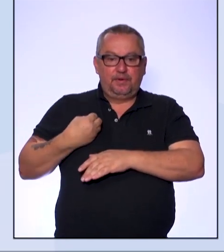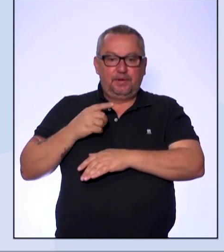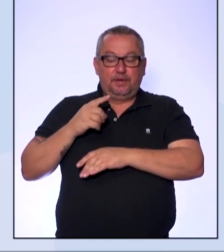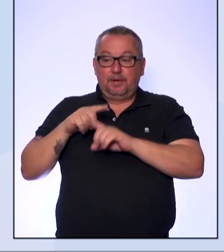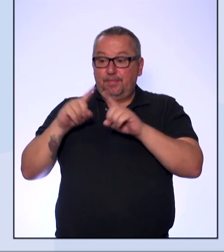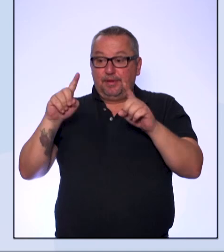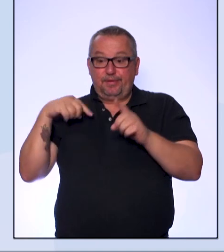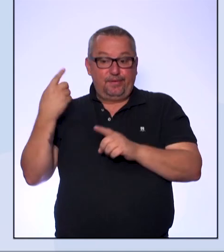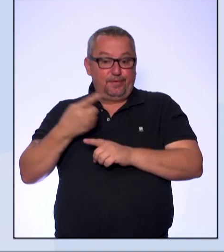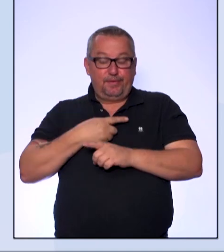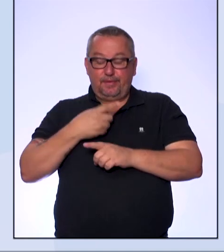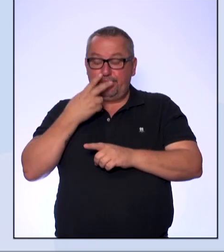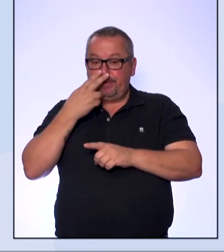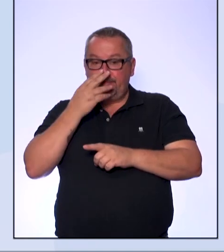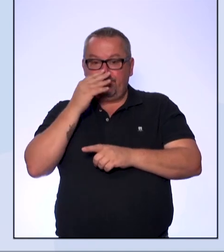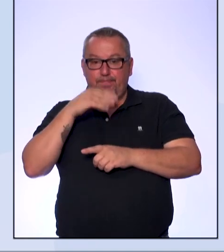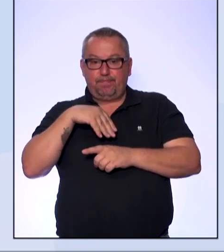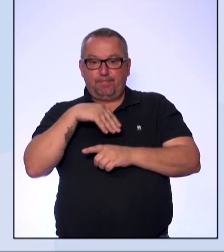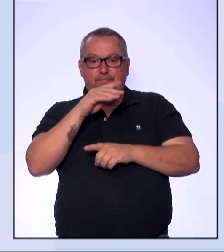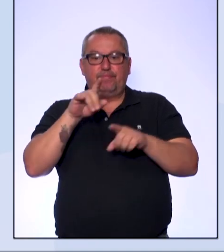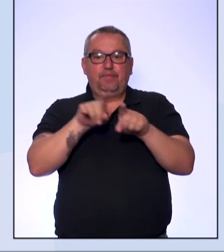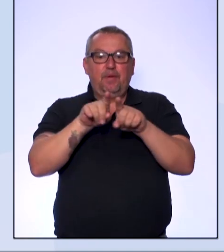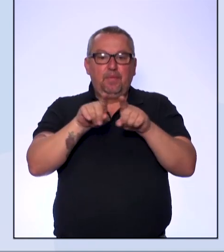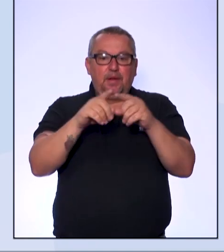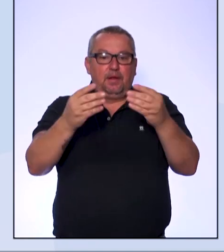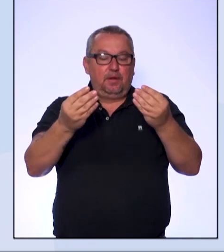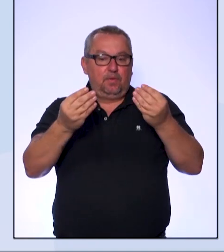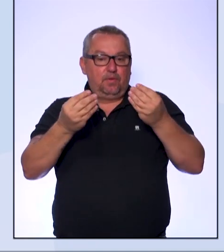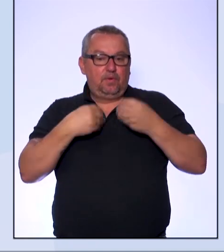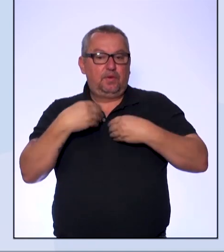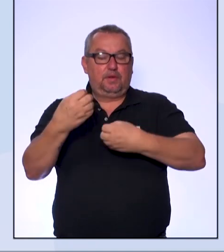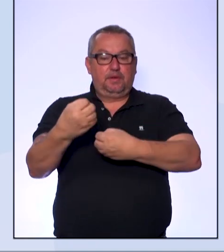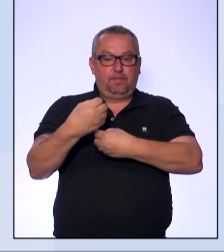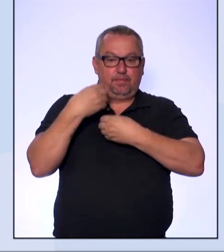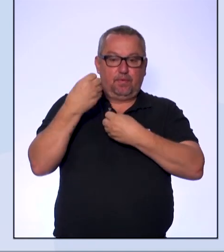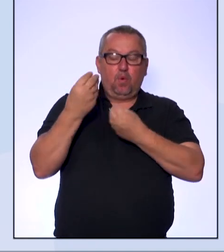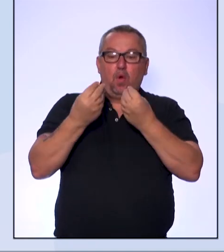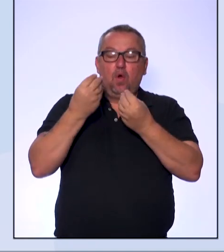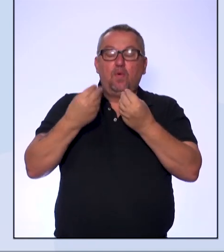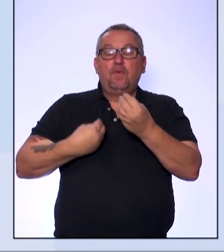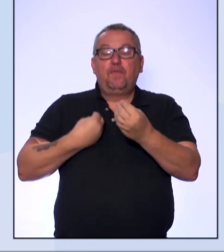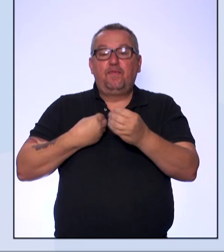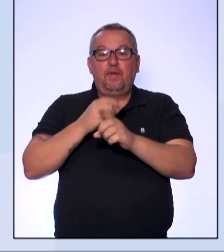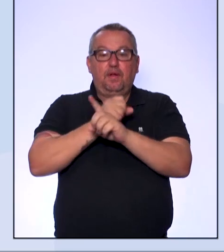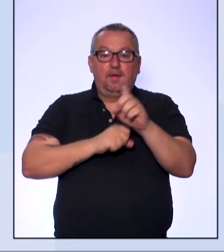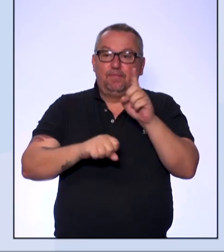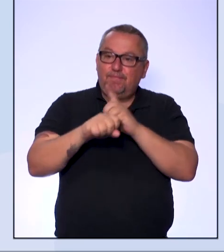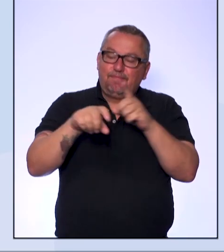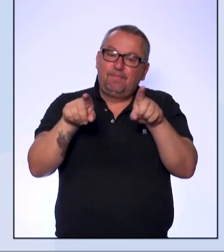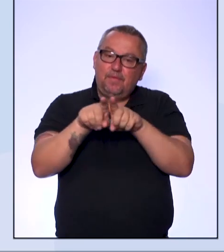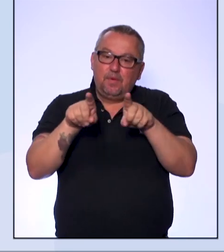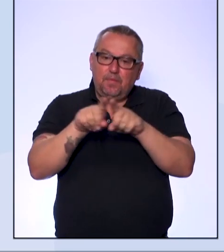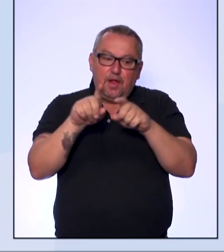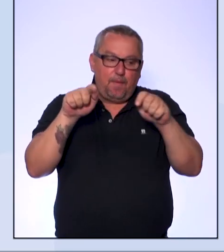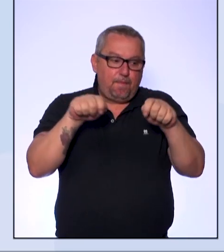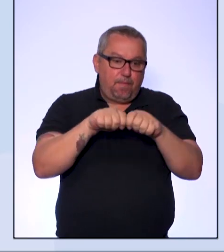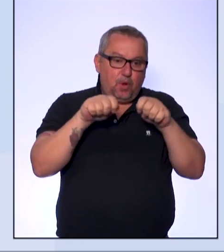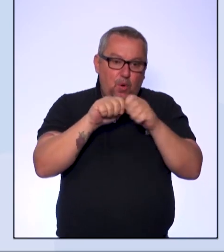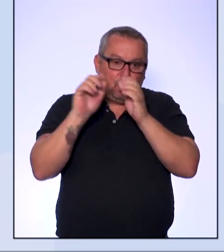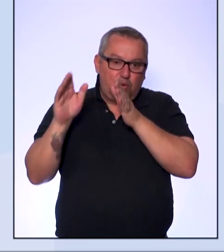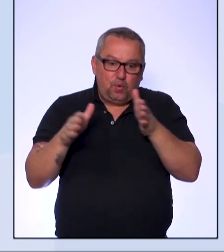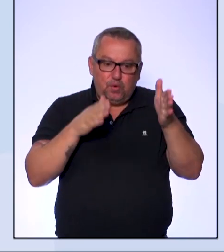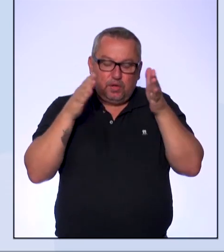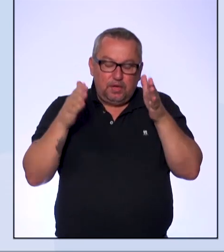seu valor. Além de nos dar a lição de como conviver em sociedade e produzir sem danificar nada no